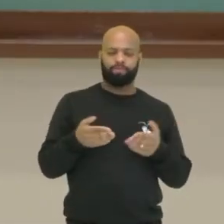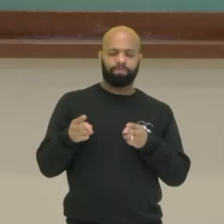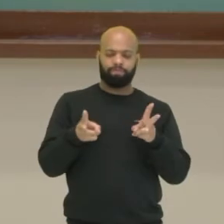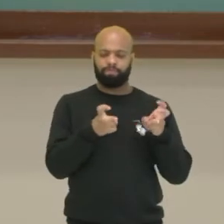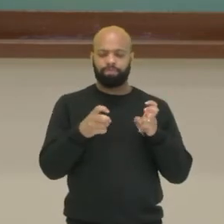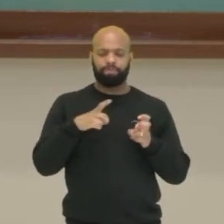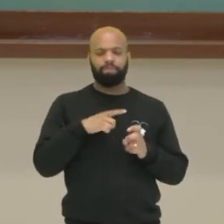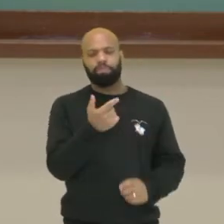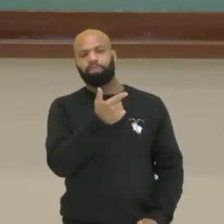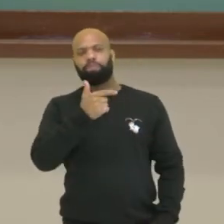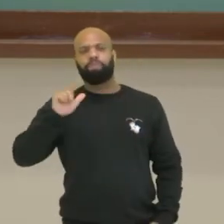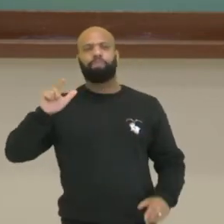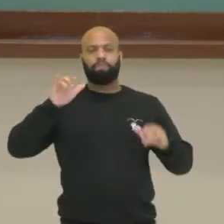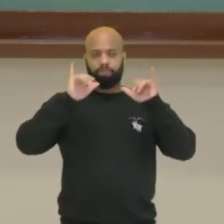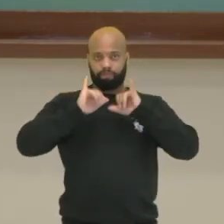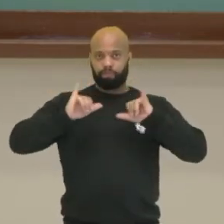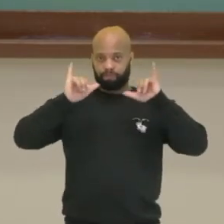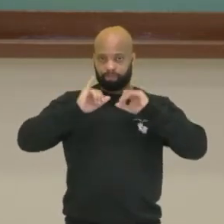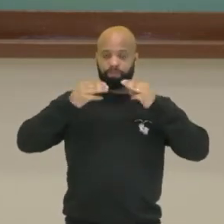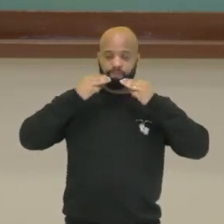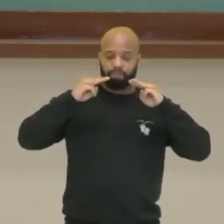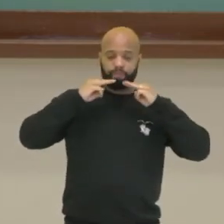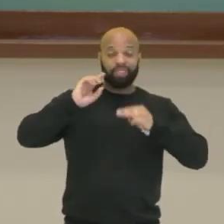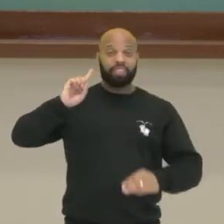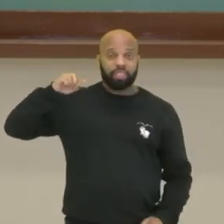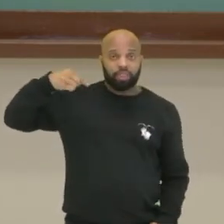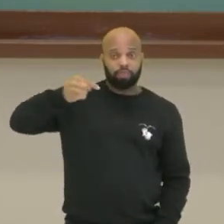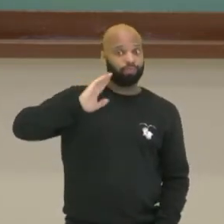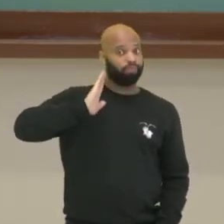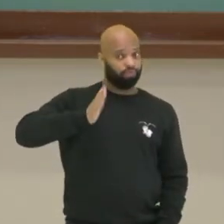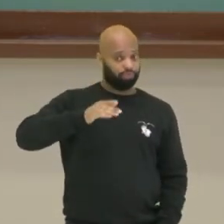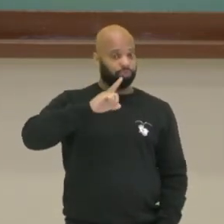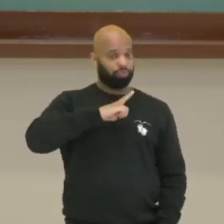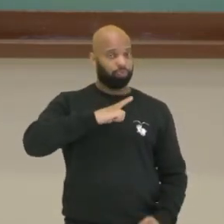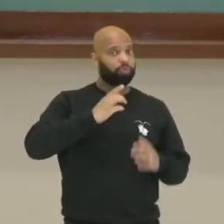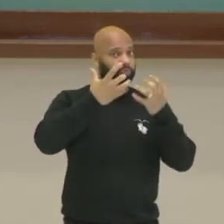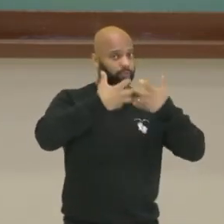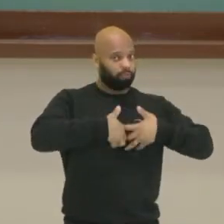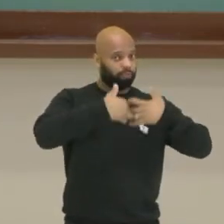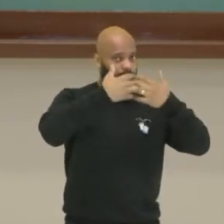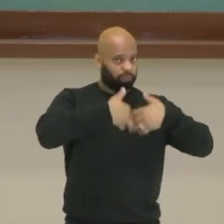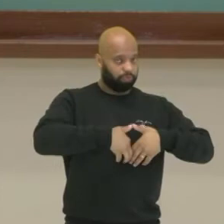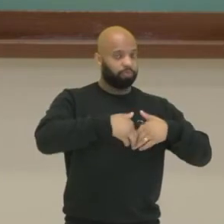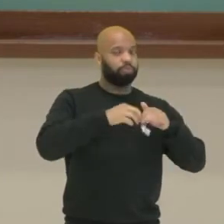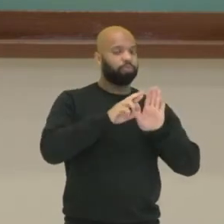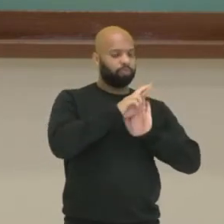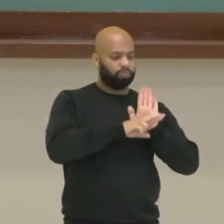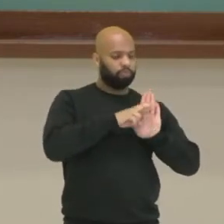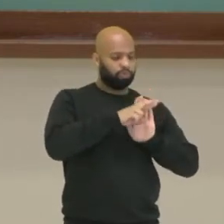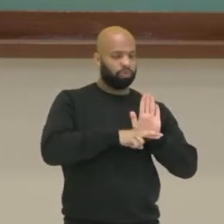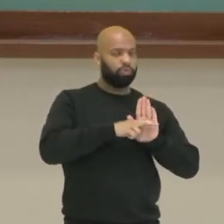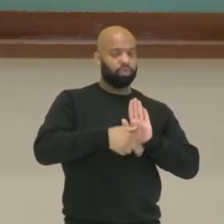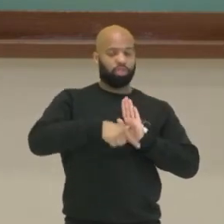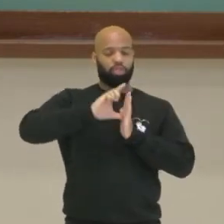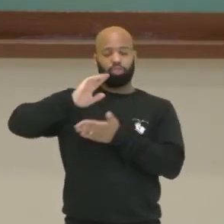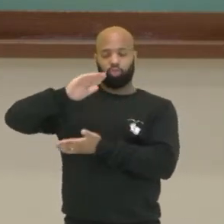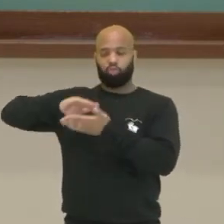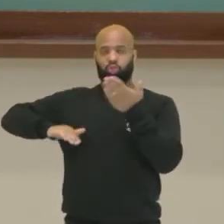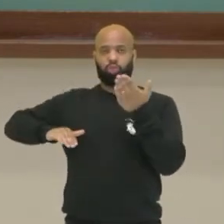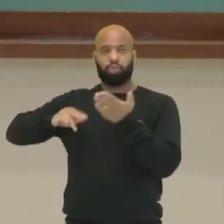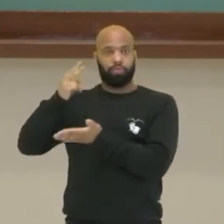outra propaganda, depois da resolução, depois daquela propaganda retirada, pela